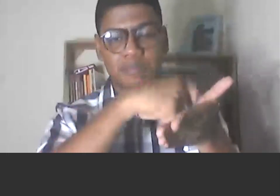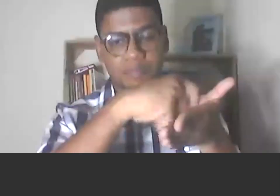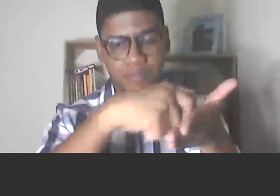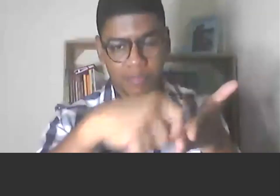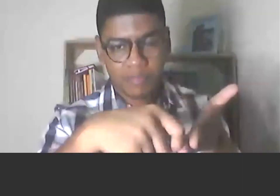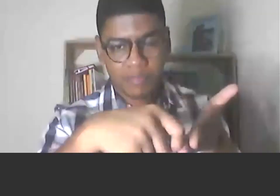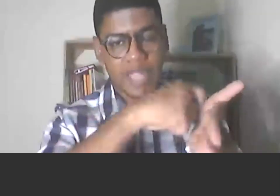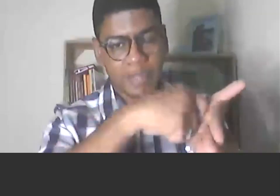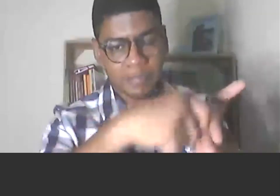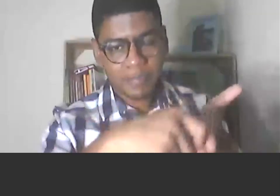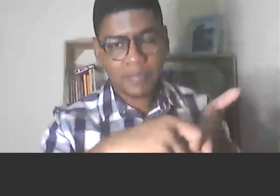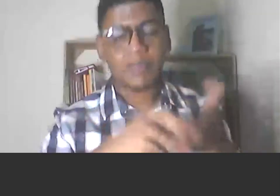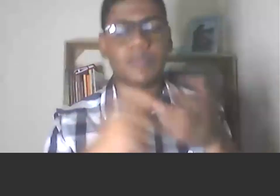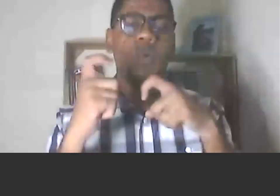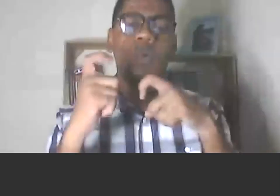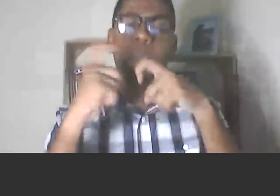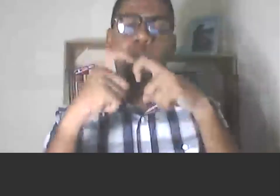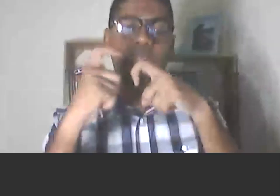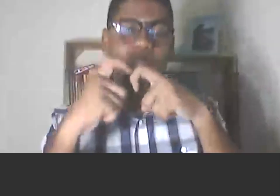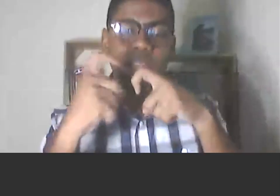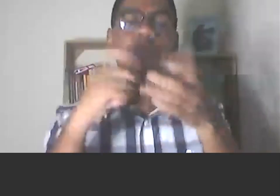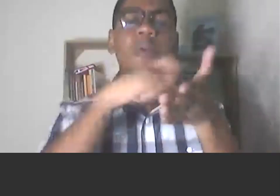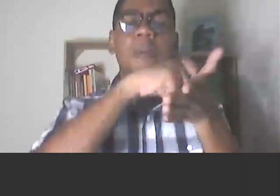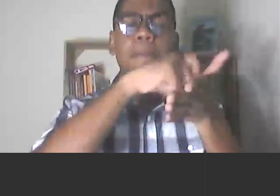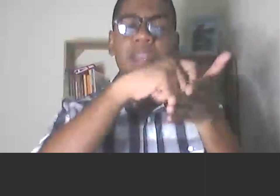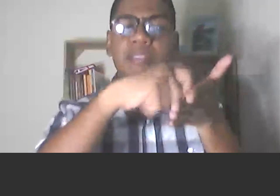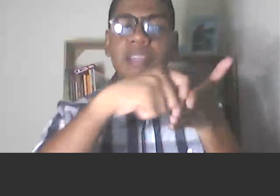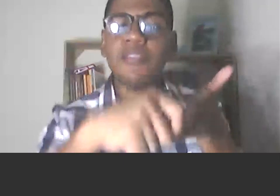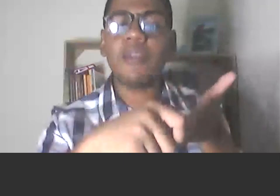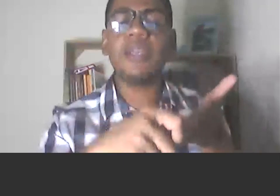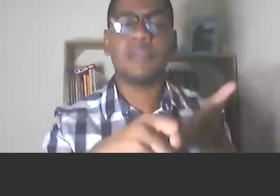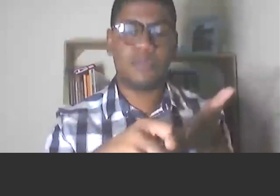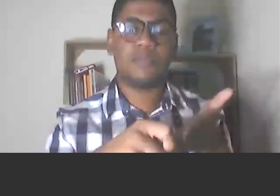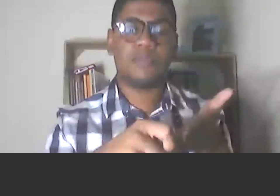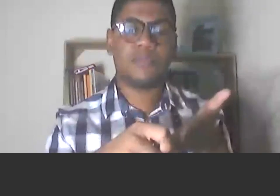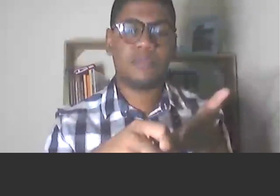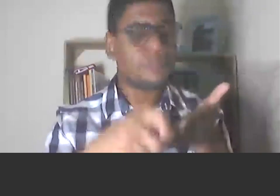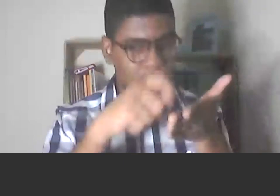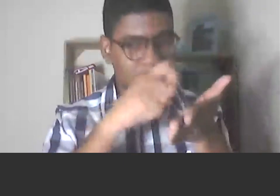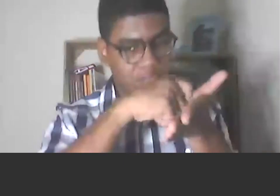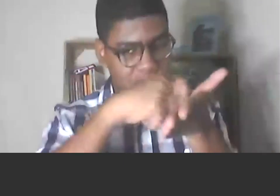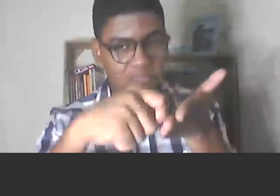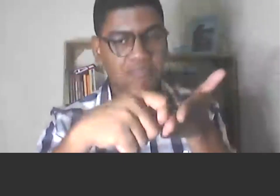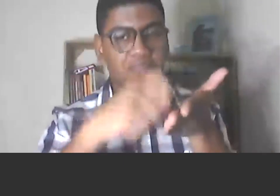sinal. Tá? Ou o médico prescreveu isso.